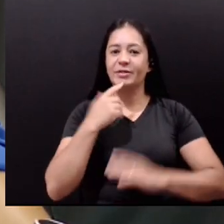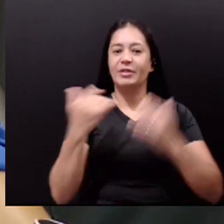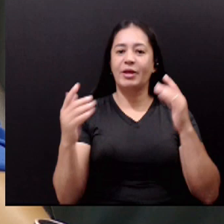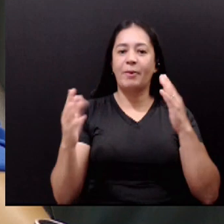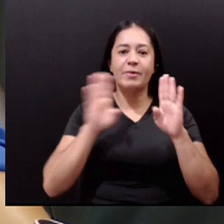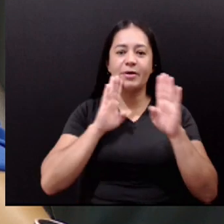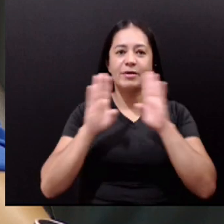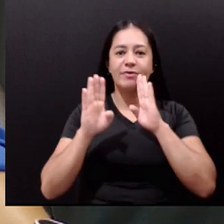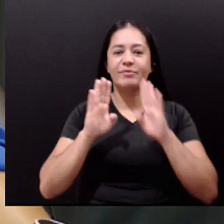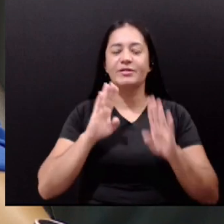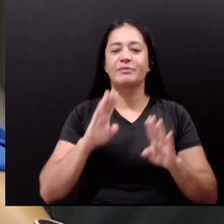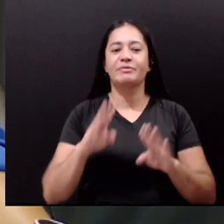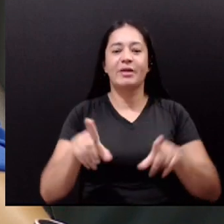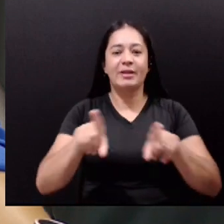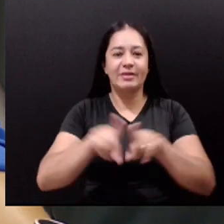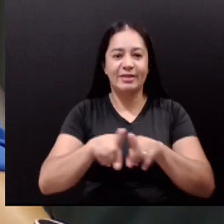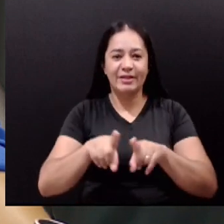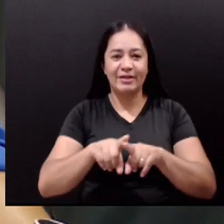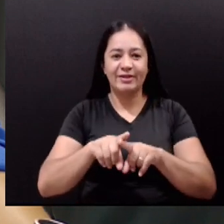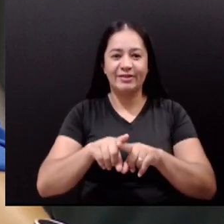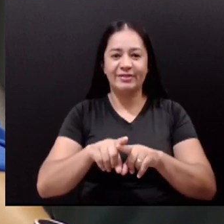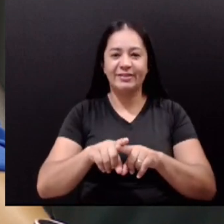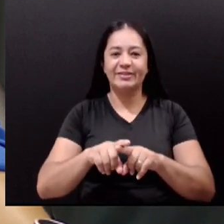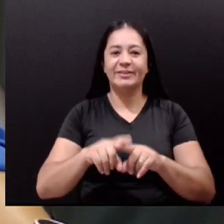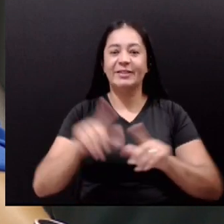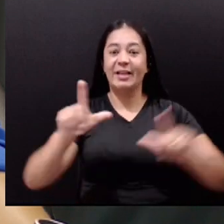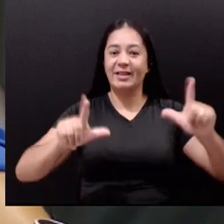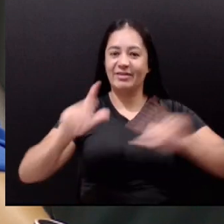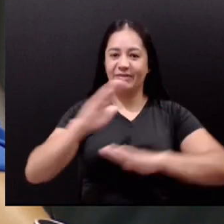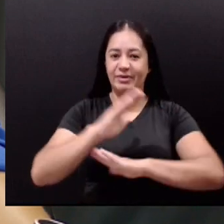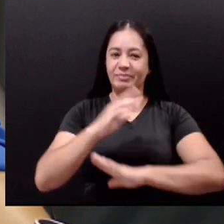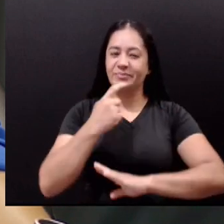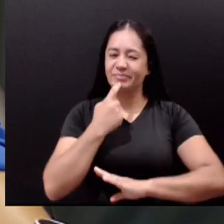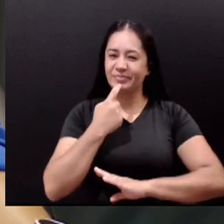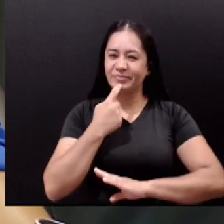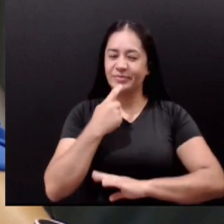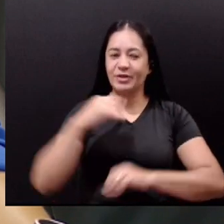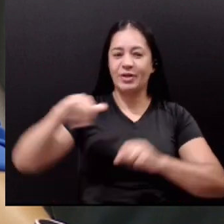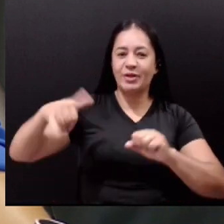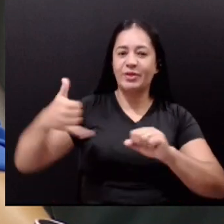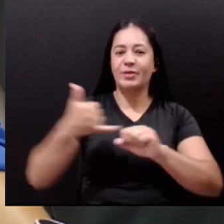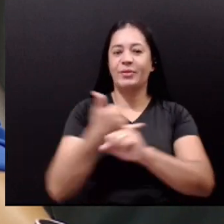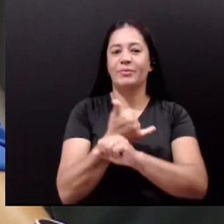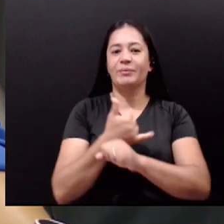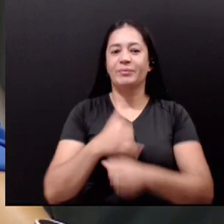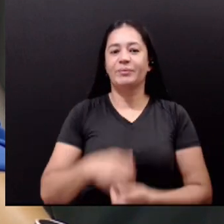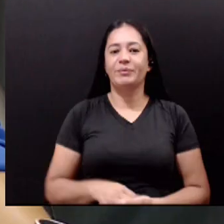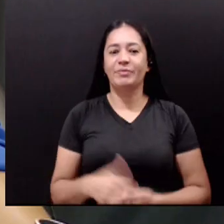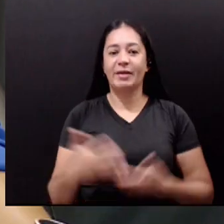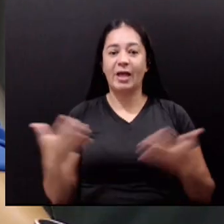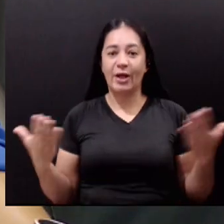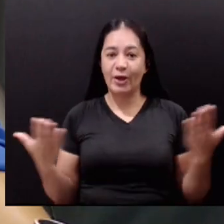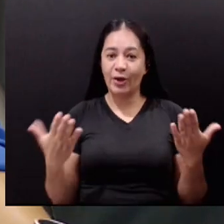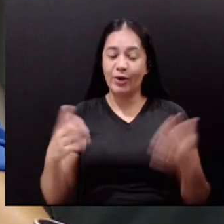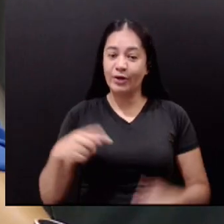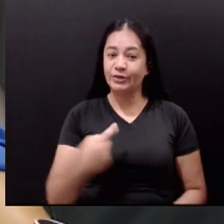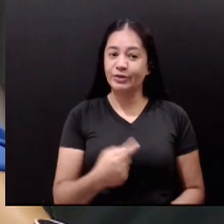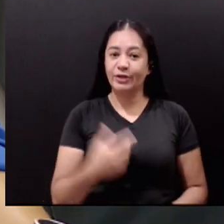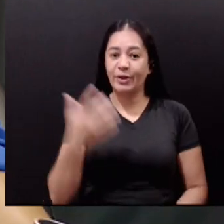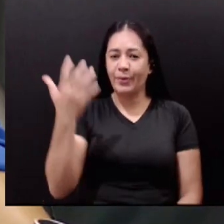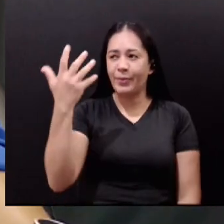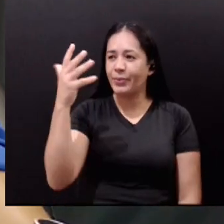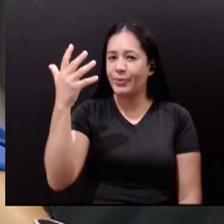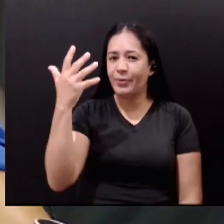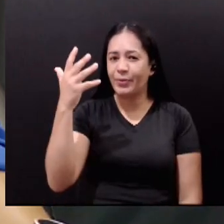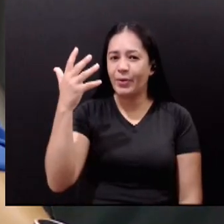e também no canal da TV Câmara Campinas no YouTube. E agora nós vamos com a previsão do tempo, porque hoje, quarta-feira,